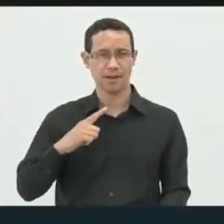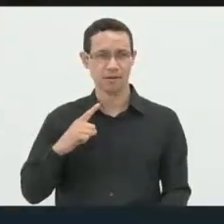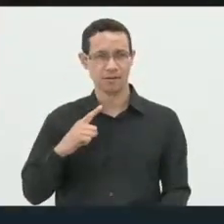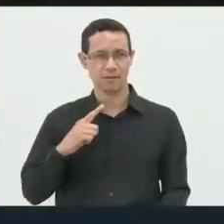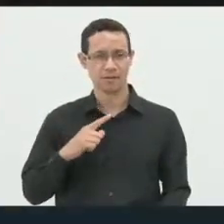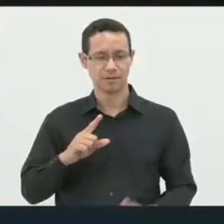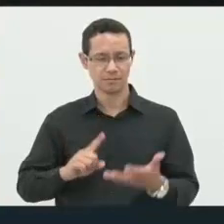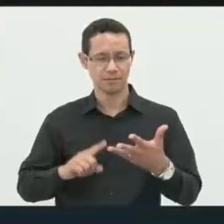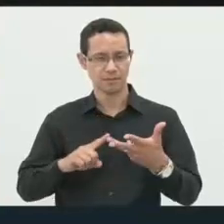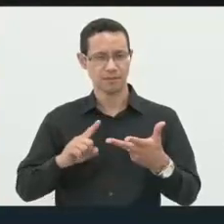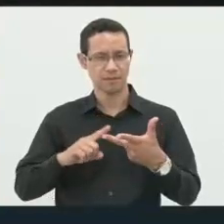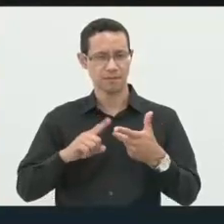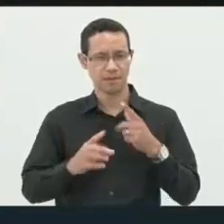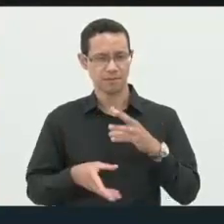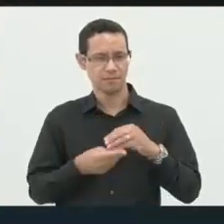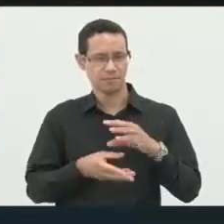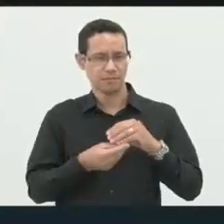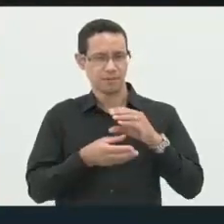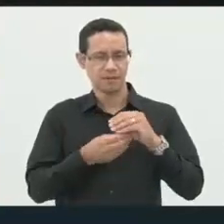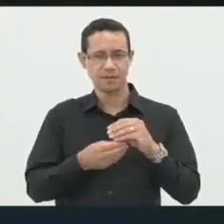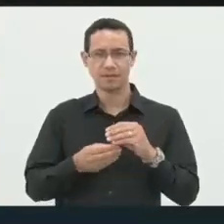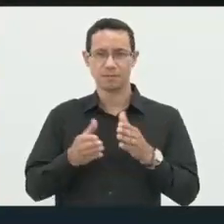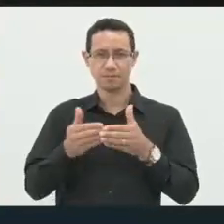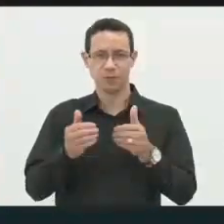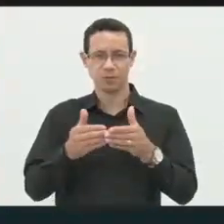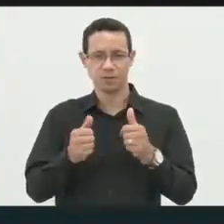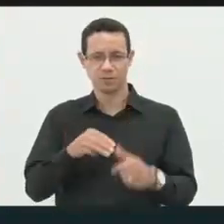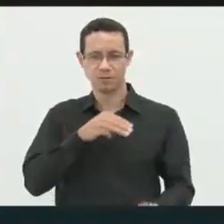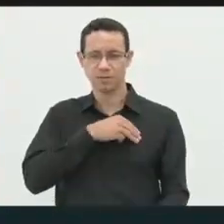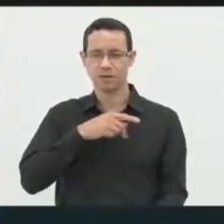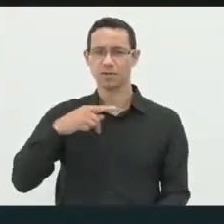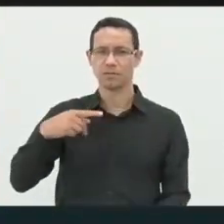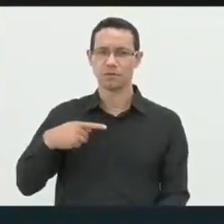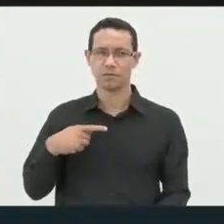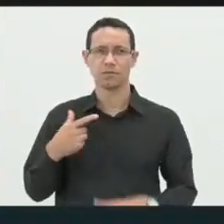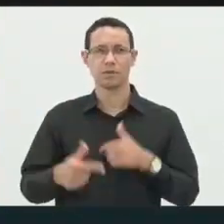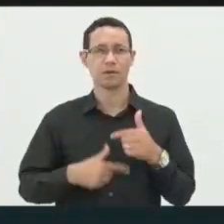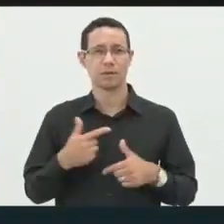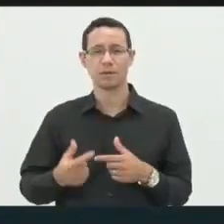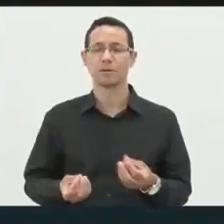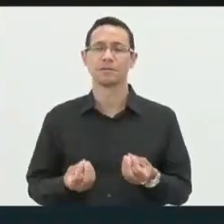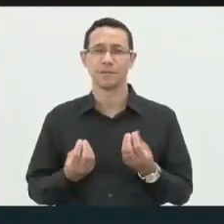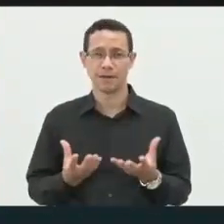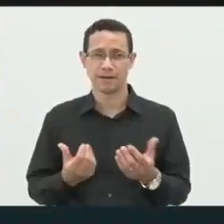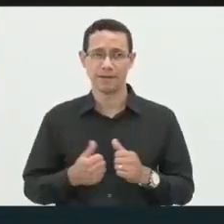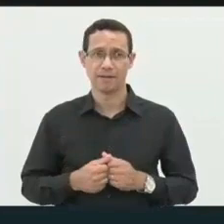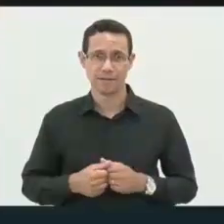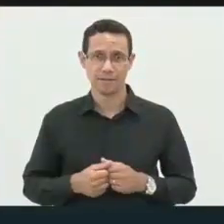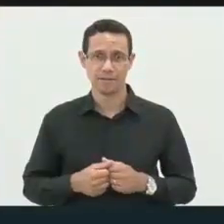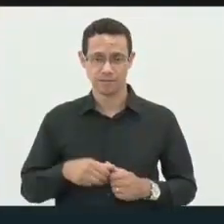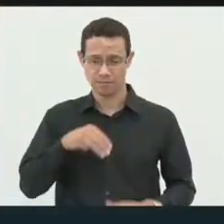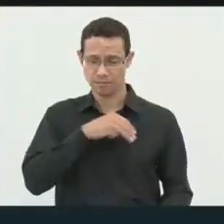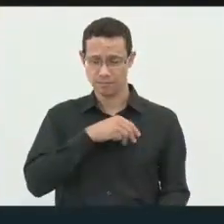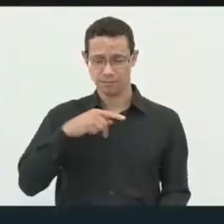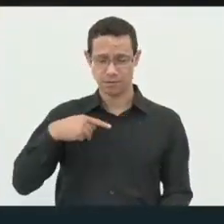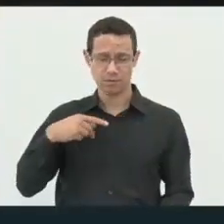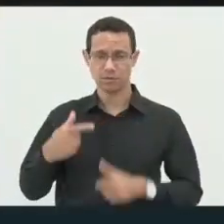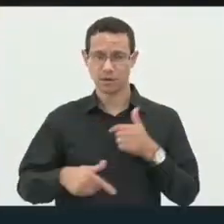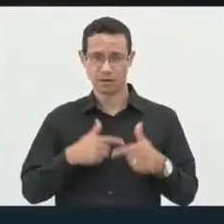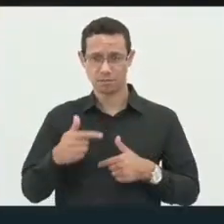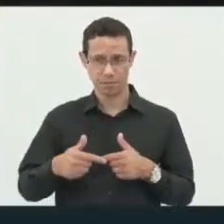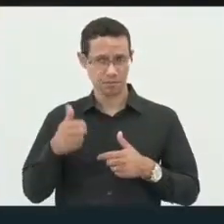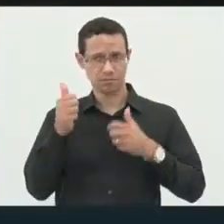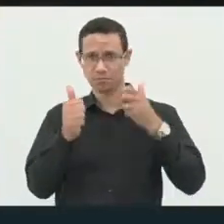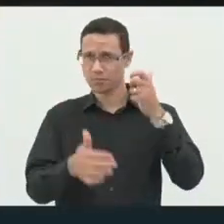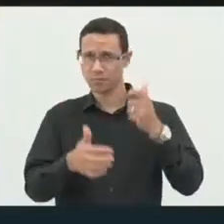petição no Ministério Público do Trabalho para que o ministério público de uma satisfação não